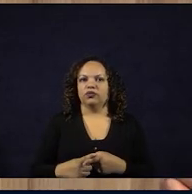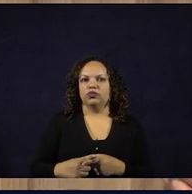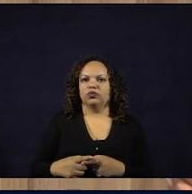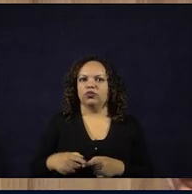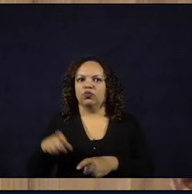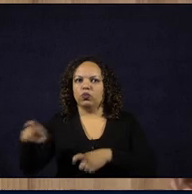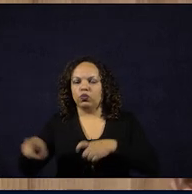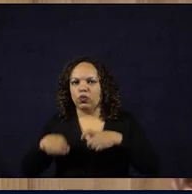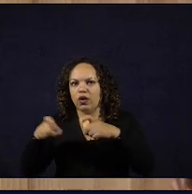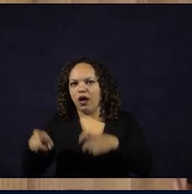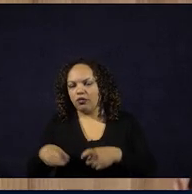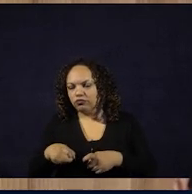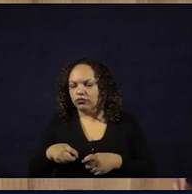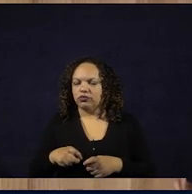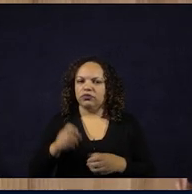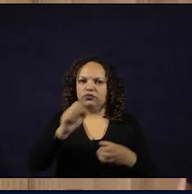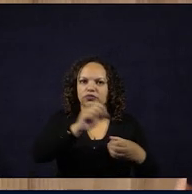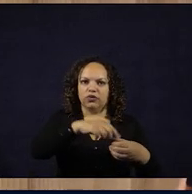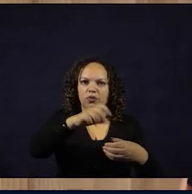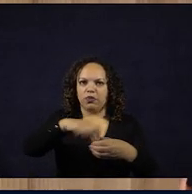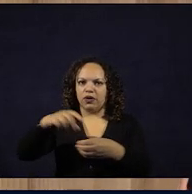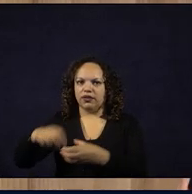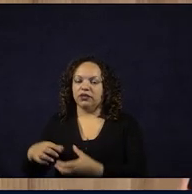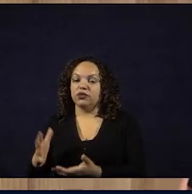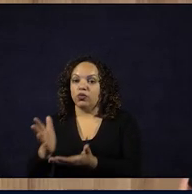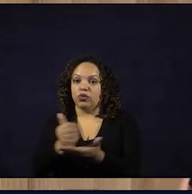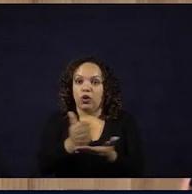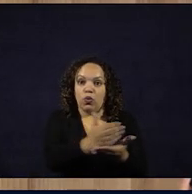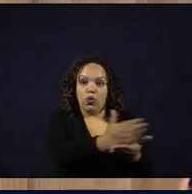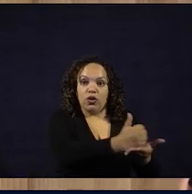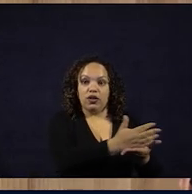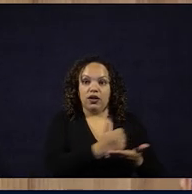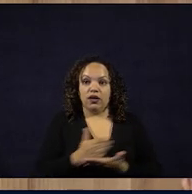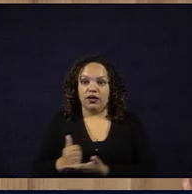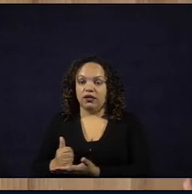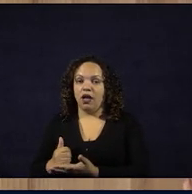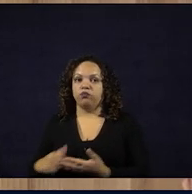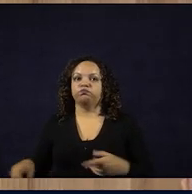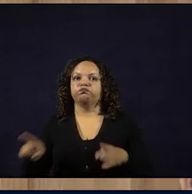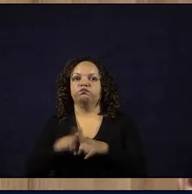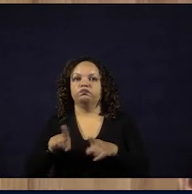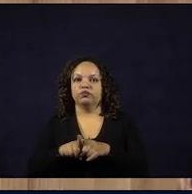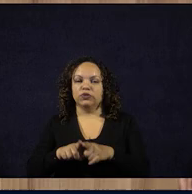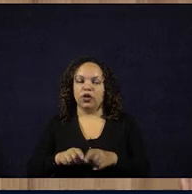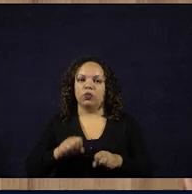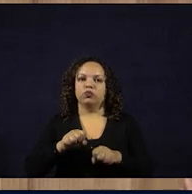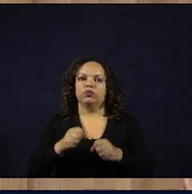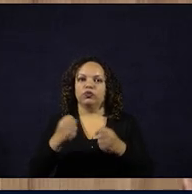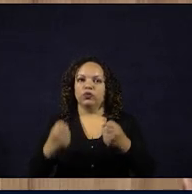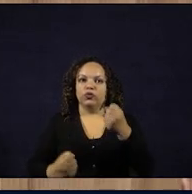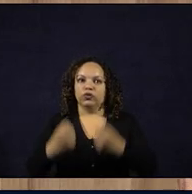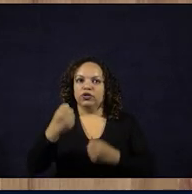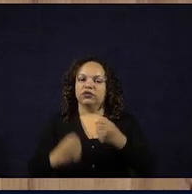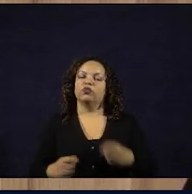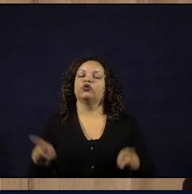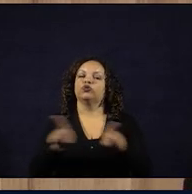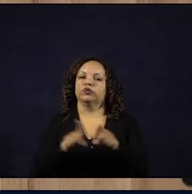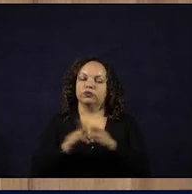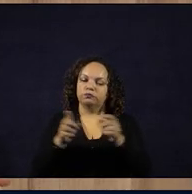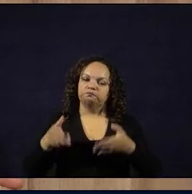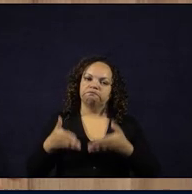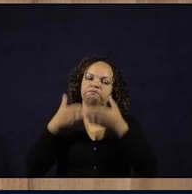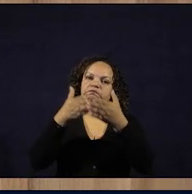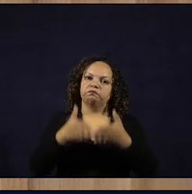desde da plantação né da colheita até o transporte até chegar no porto no aeroporto